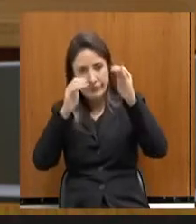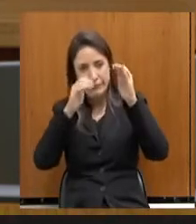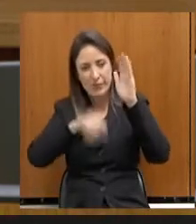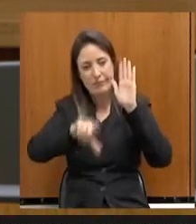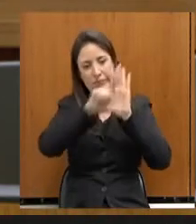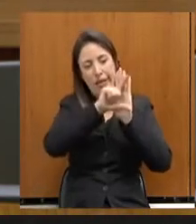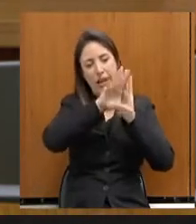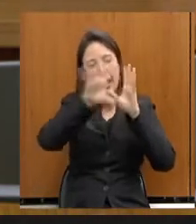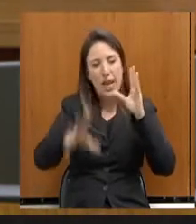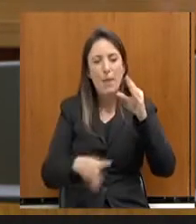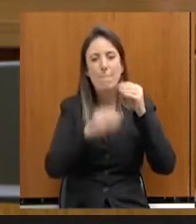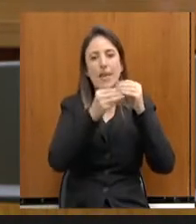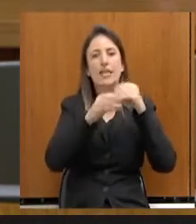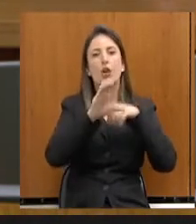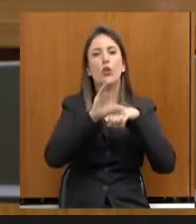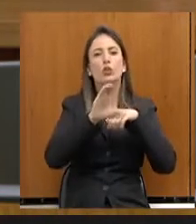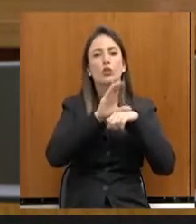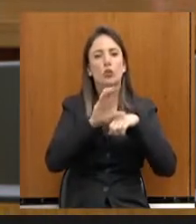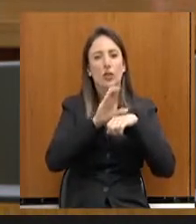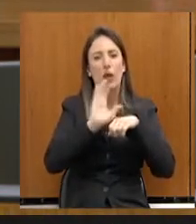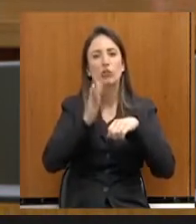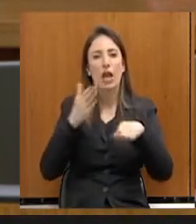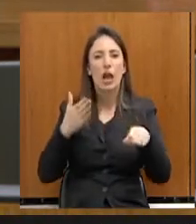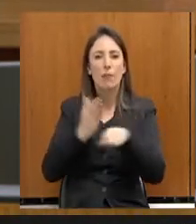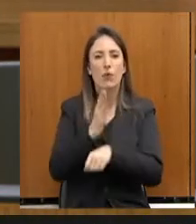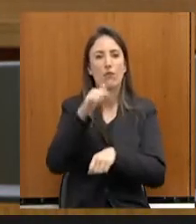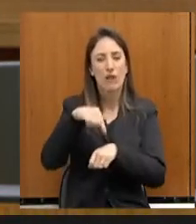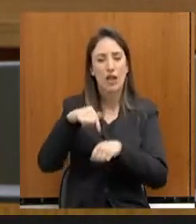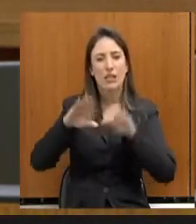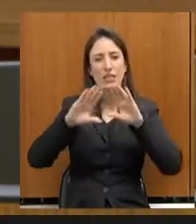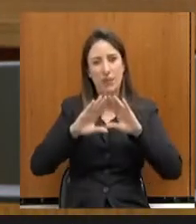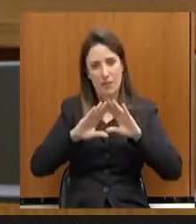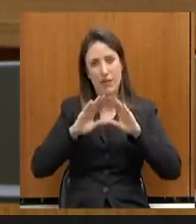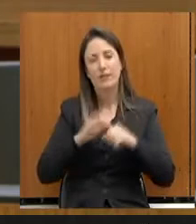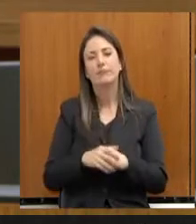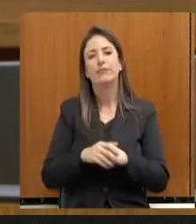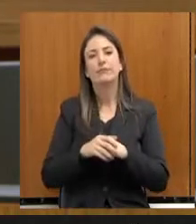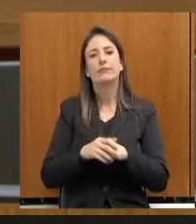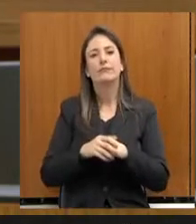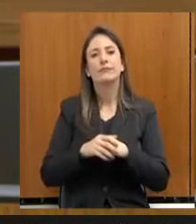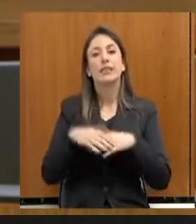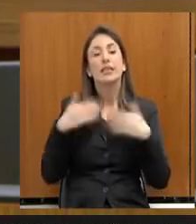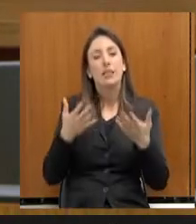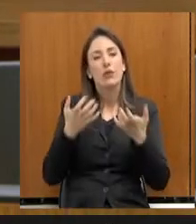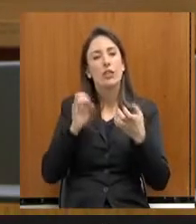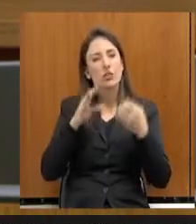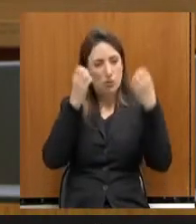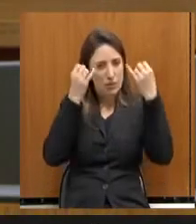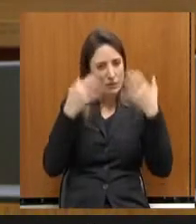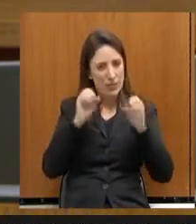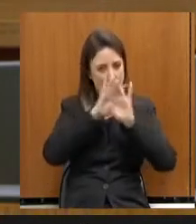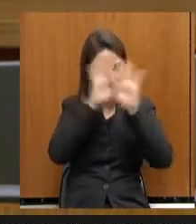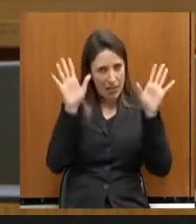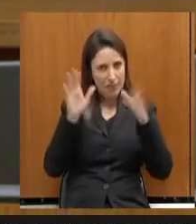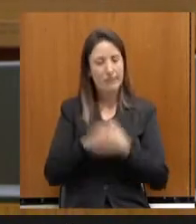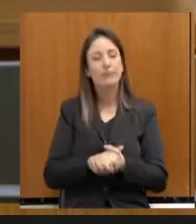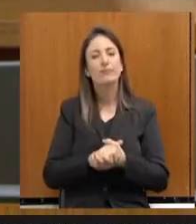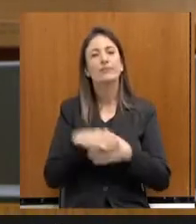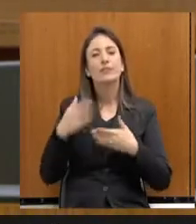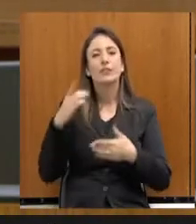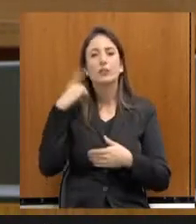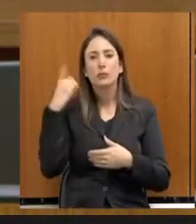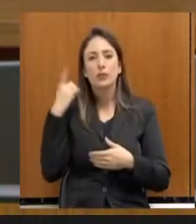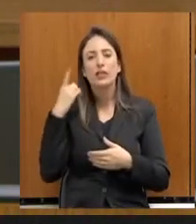emenda constitucional aprovada aqui nesta Assembleia Então gostaria de trazer para os dois esclarecimentos resultados a Guilherme